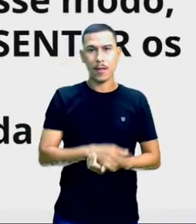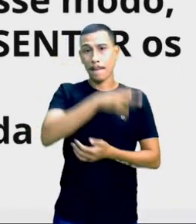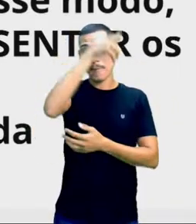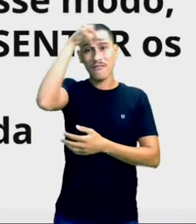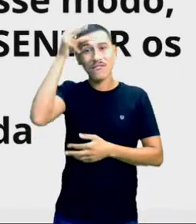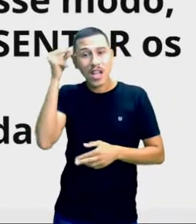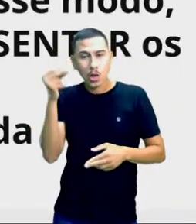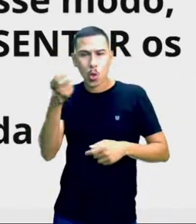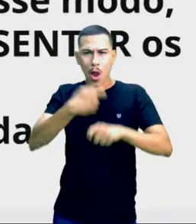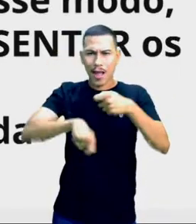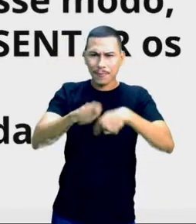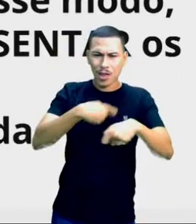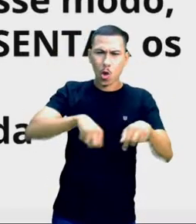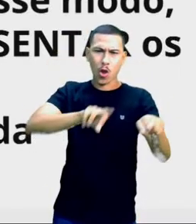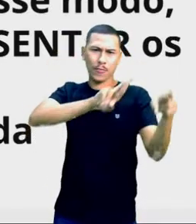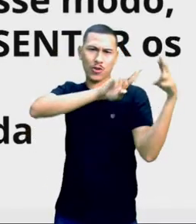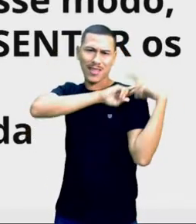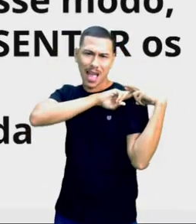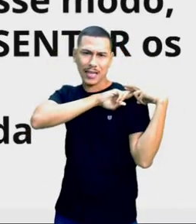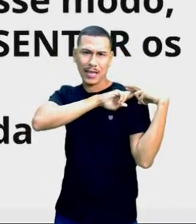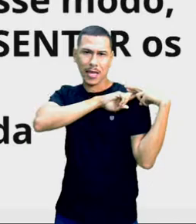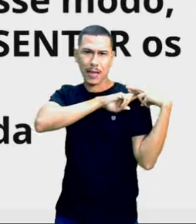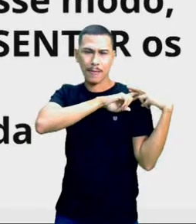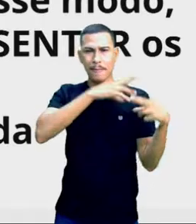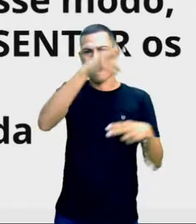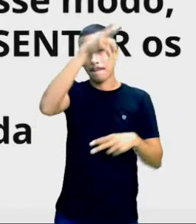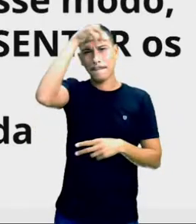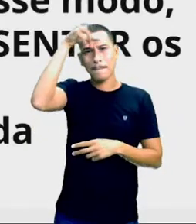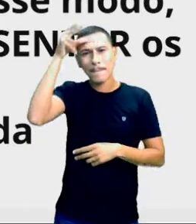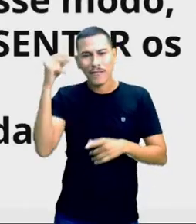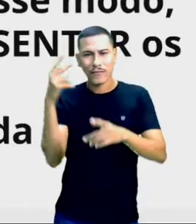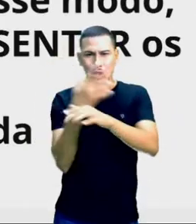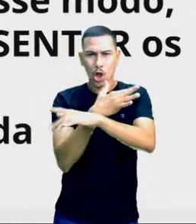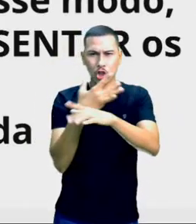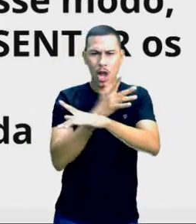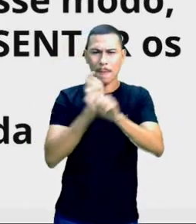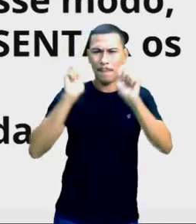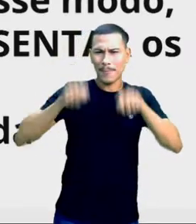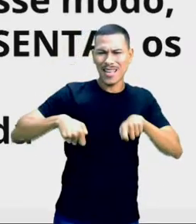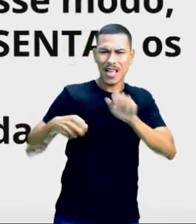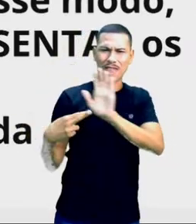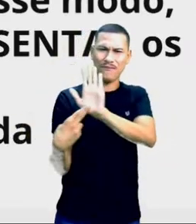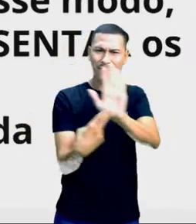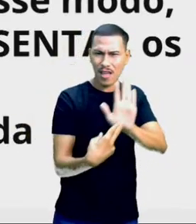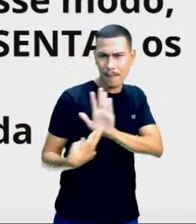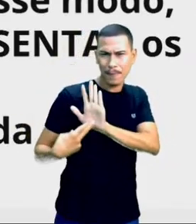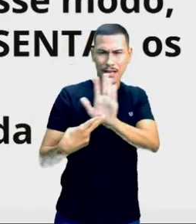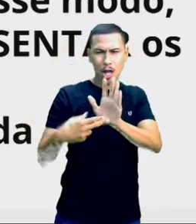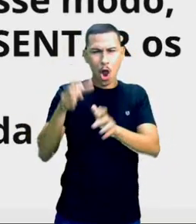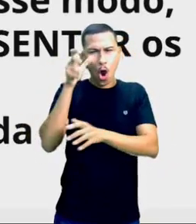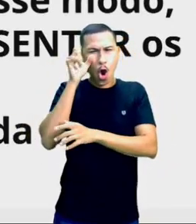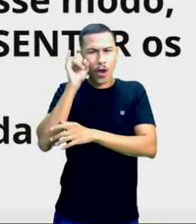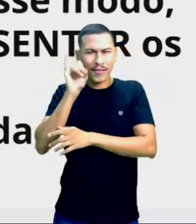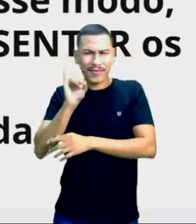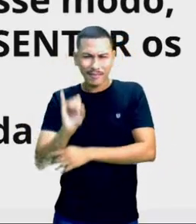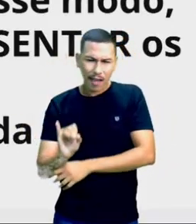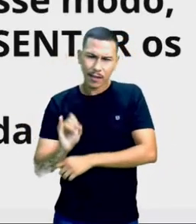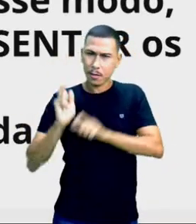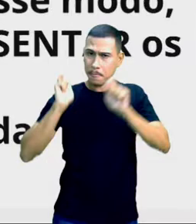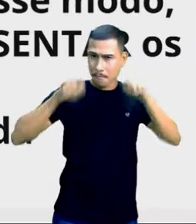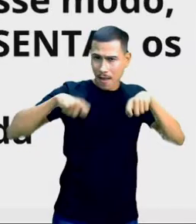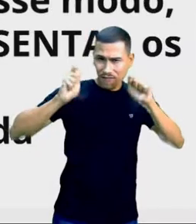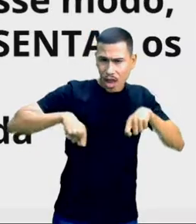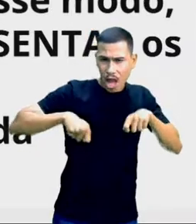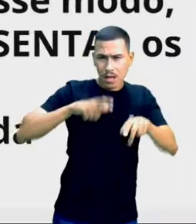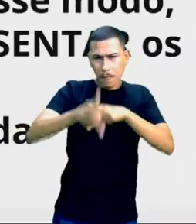é o administrador da prefeitura. Desse modo, precisa representar os interesses e necessidades